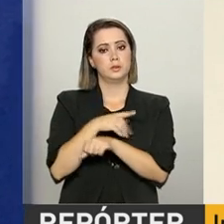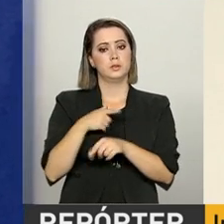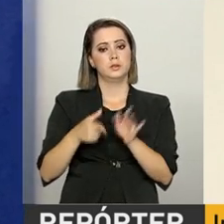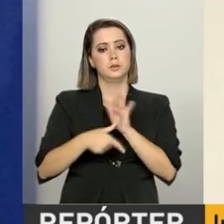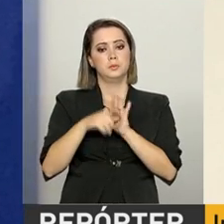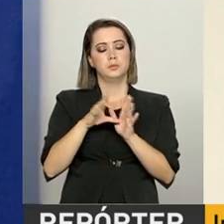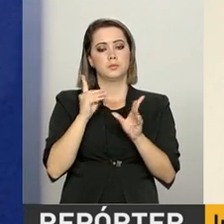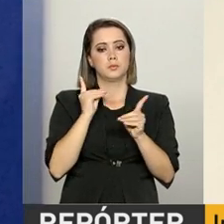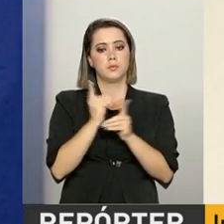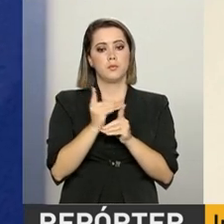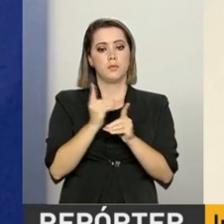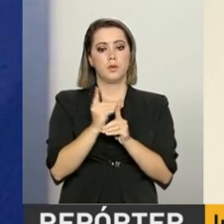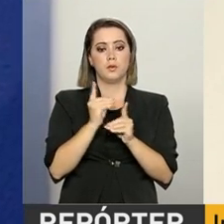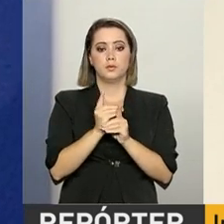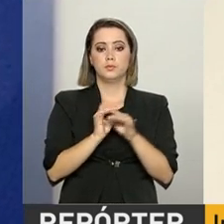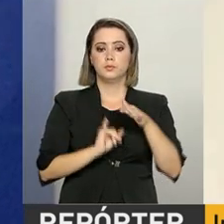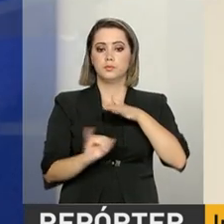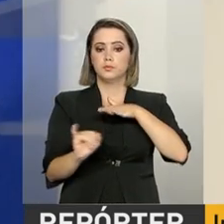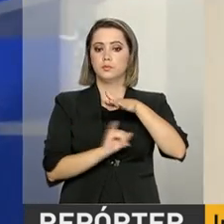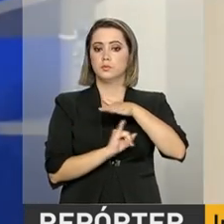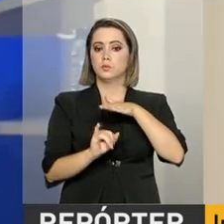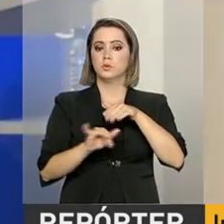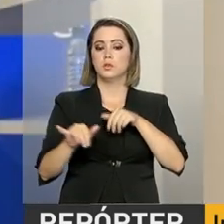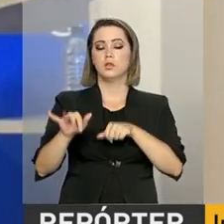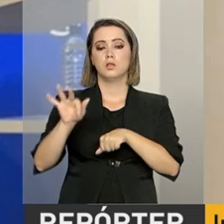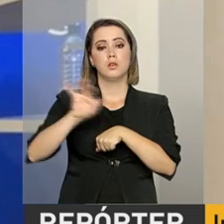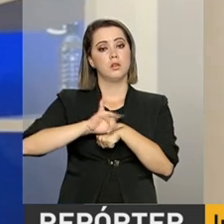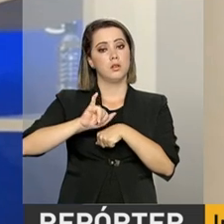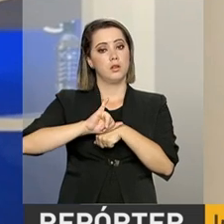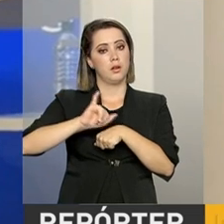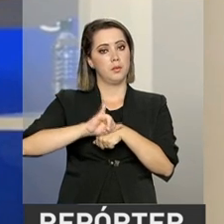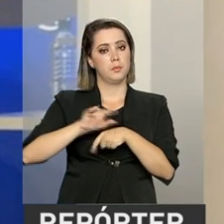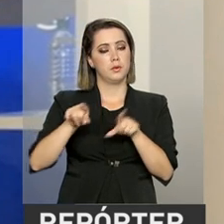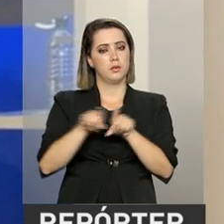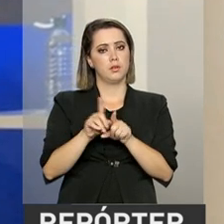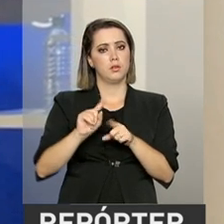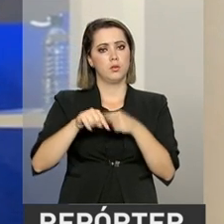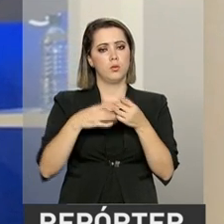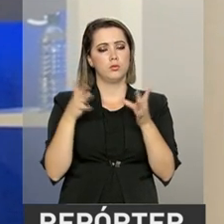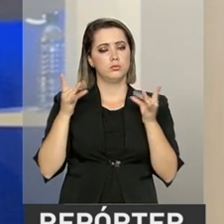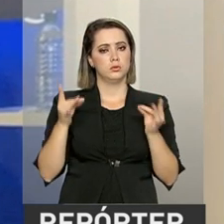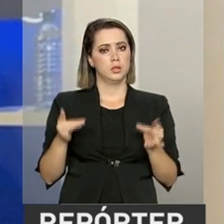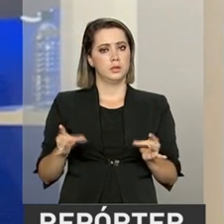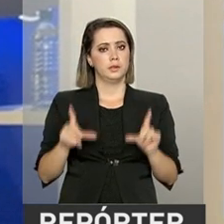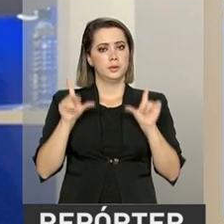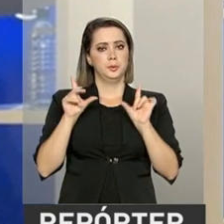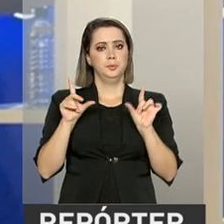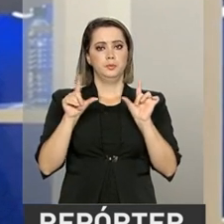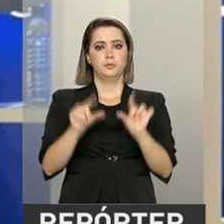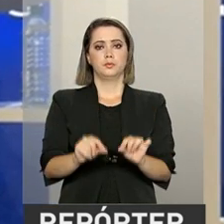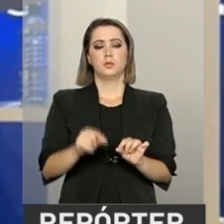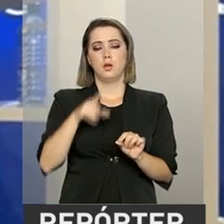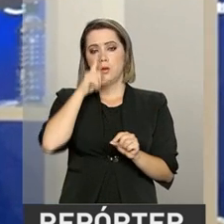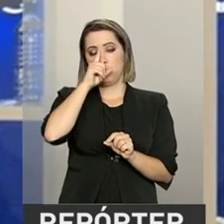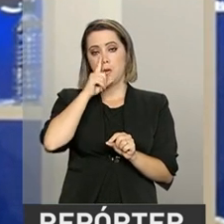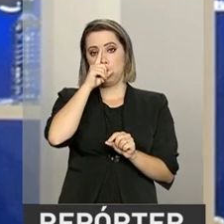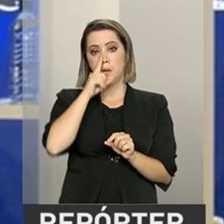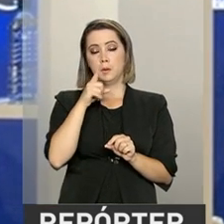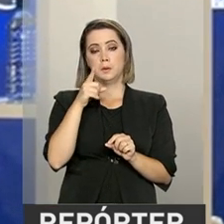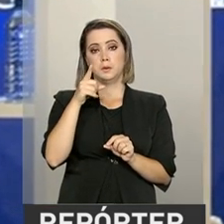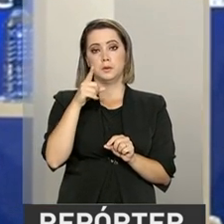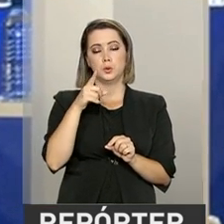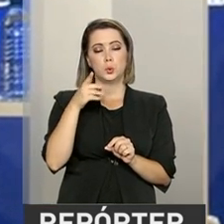instituto de Finanças internacionais em Frankfurt também na Alemanha quando destacou a diminuição do risco o país e que a